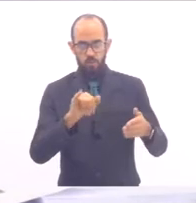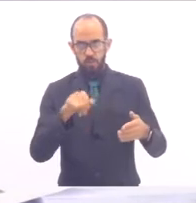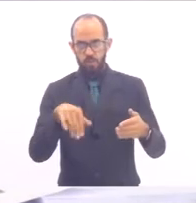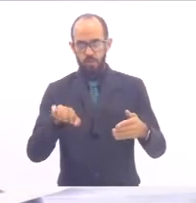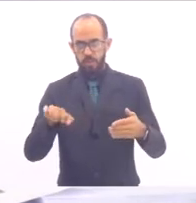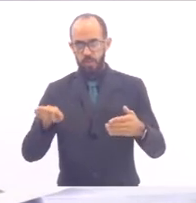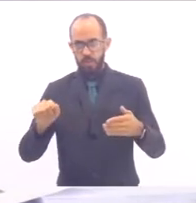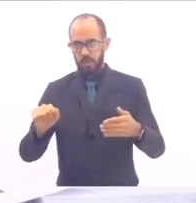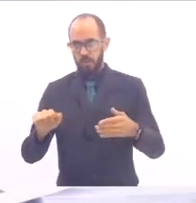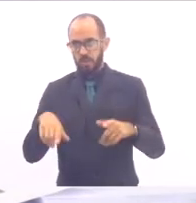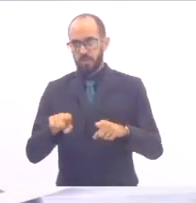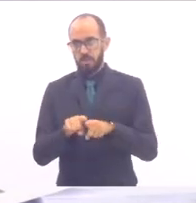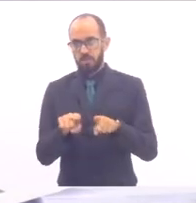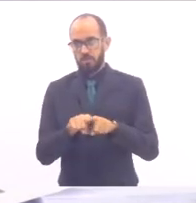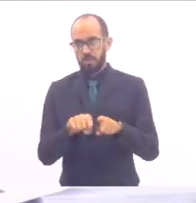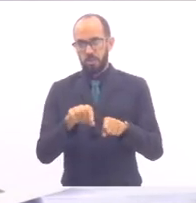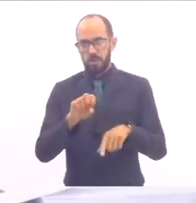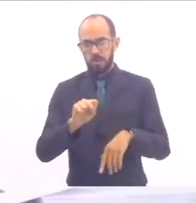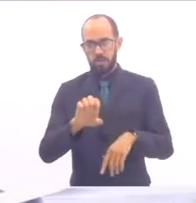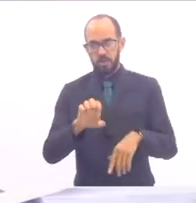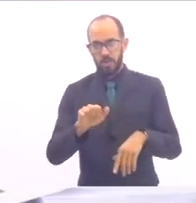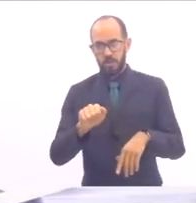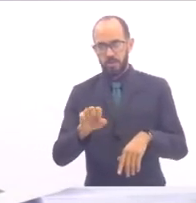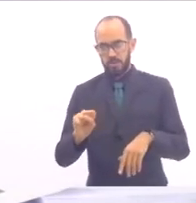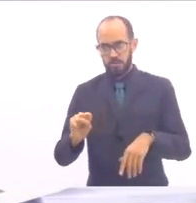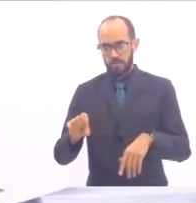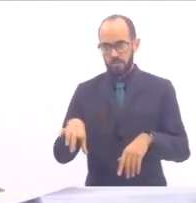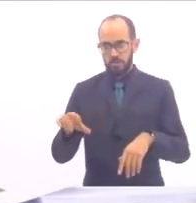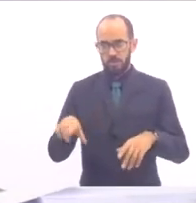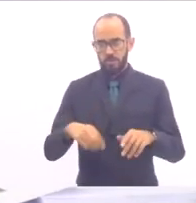tentar responder as várias questões que foram levantadas.